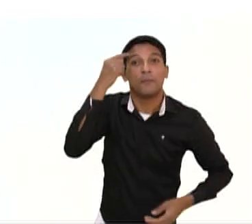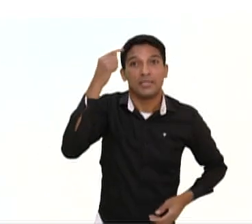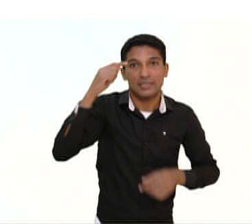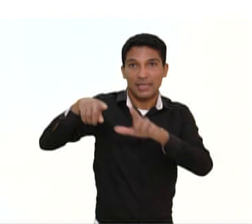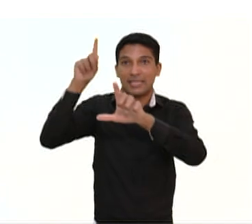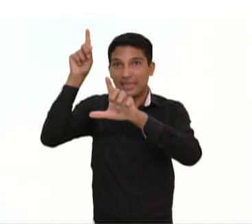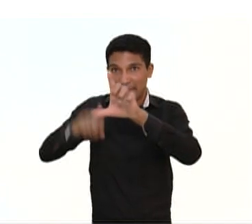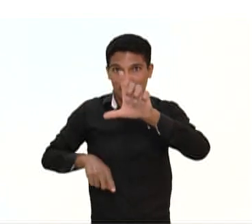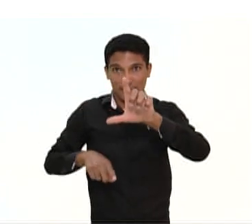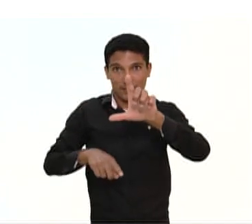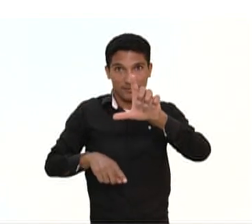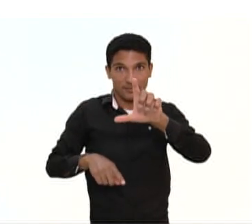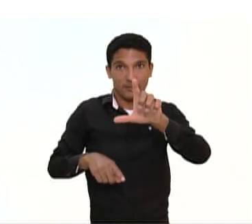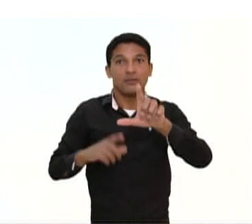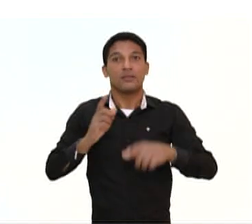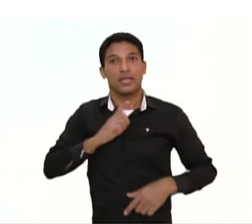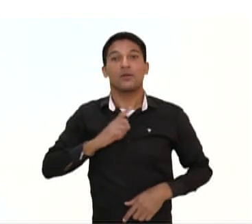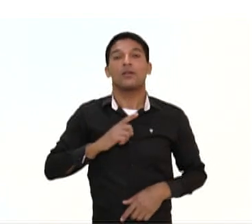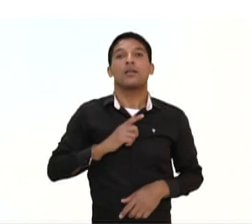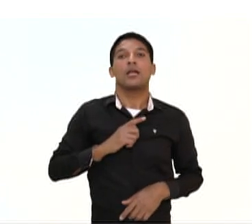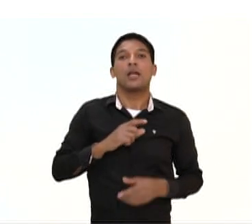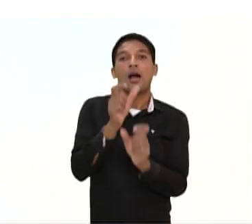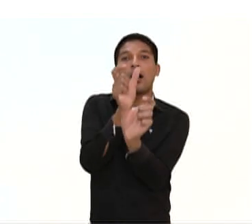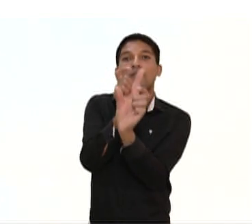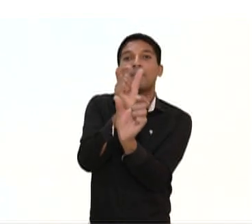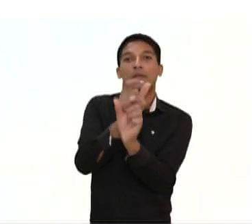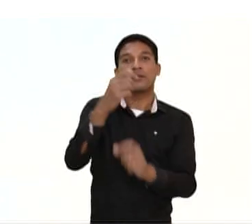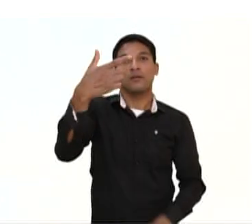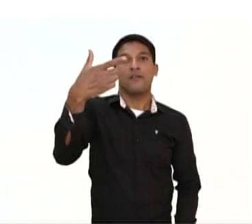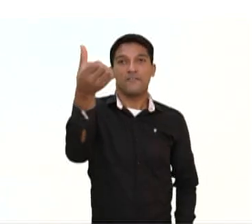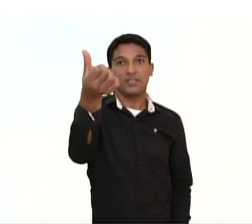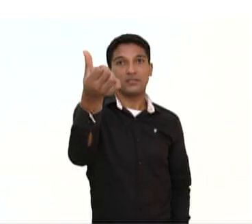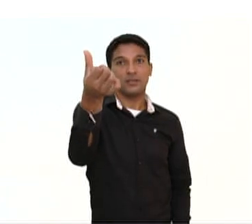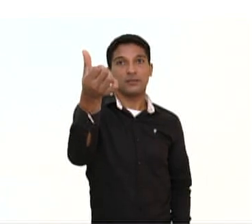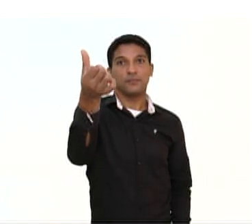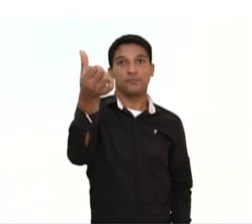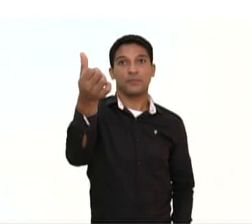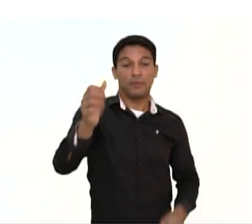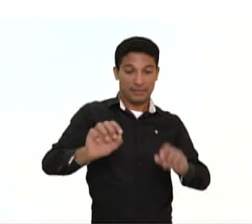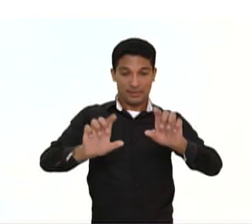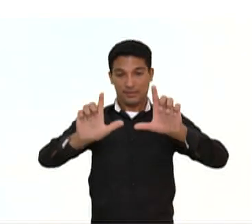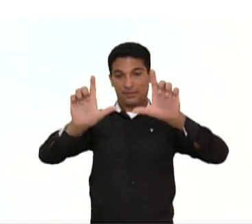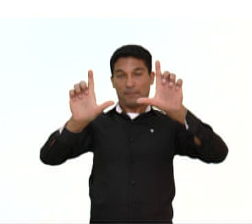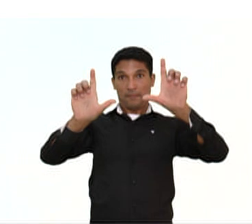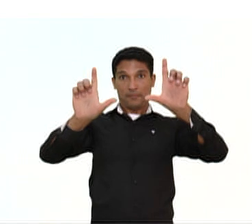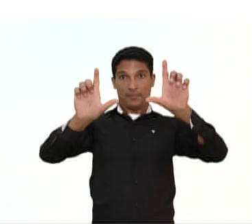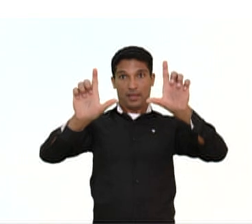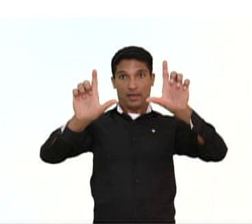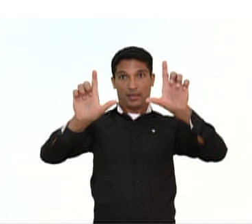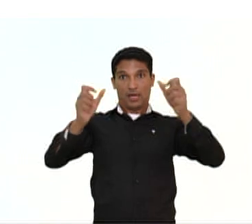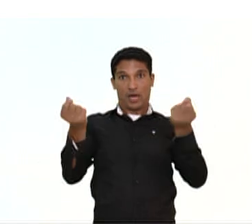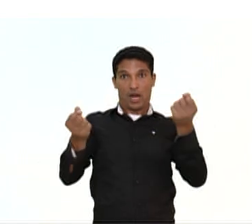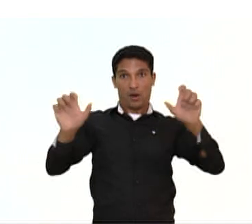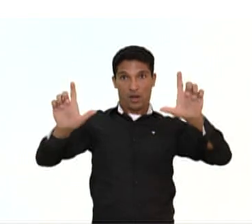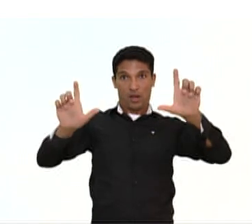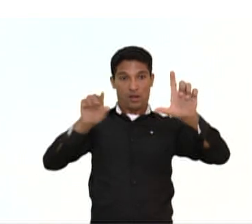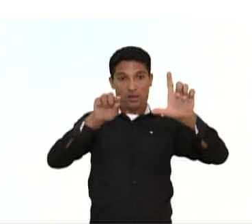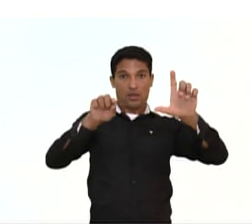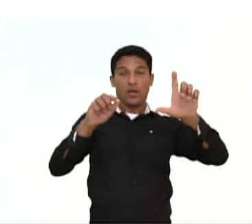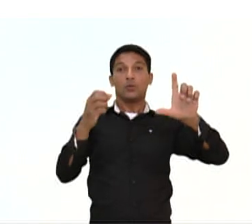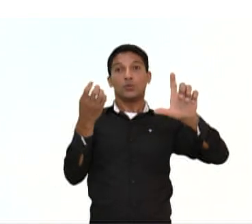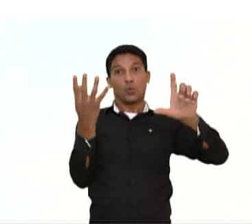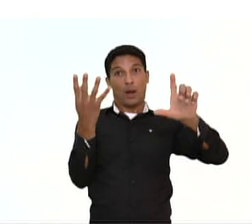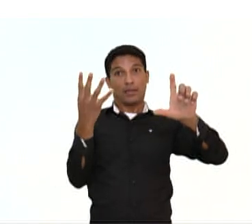são as 26 letras do alfabeto. Na placa, eu vou usar 4 letras. Então, o N, o número total de elementos